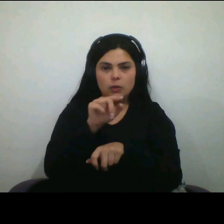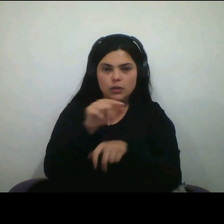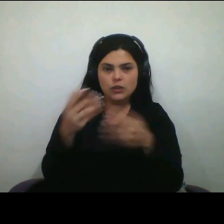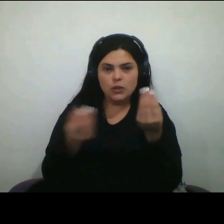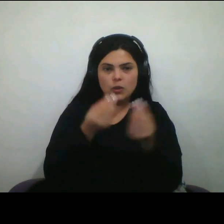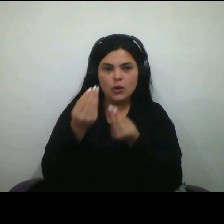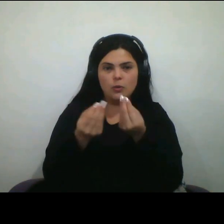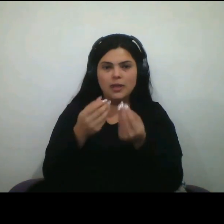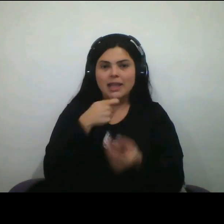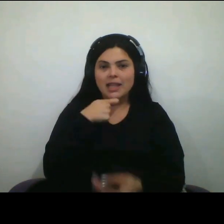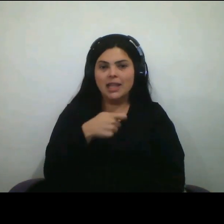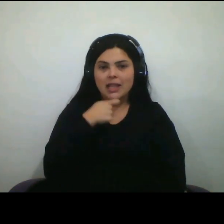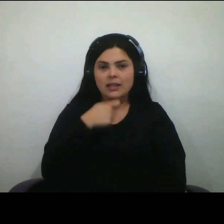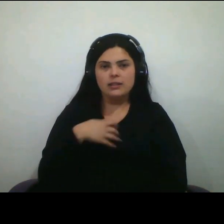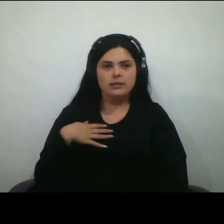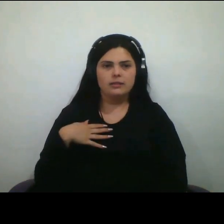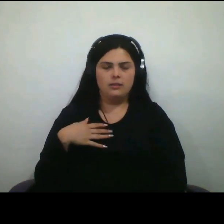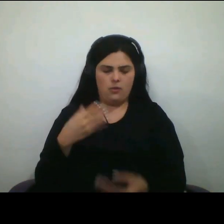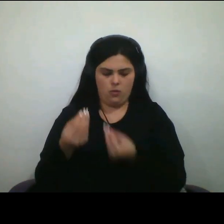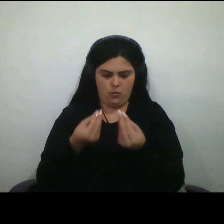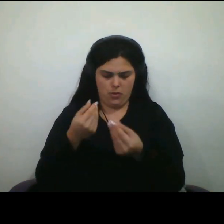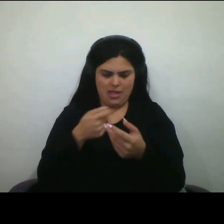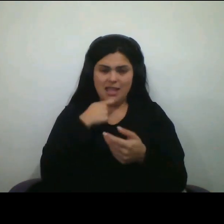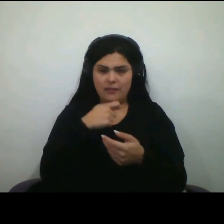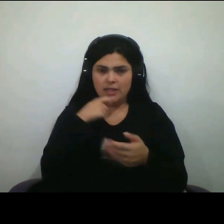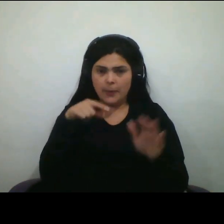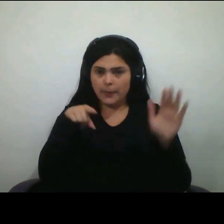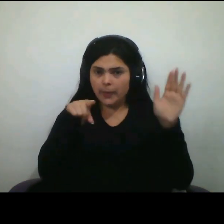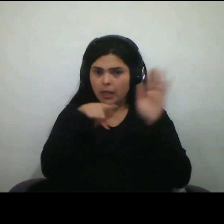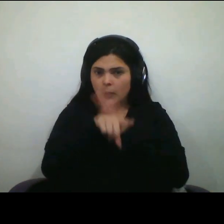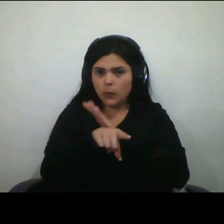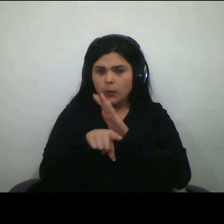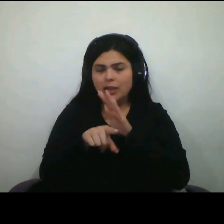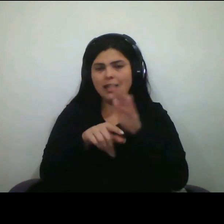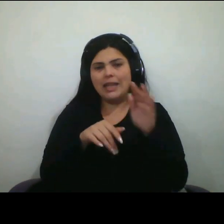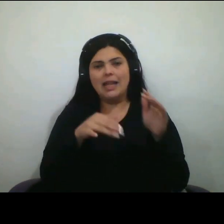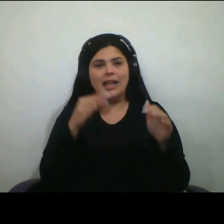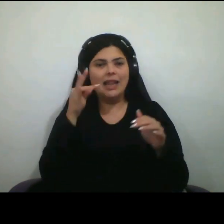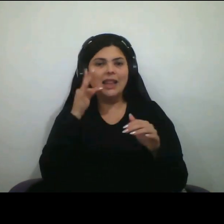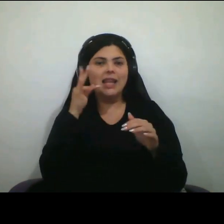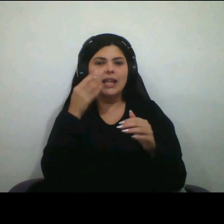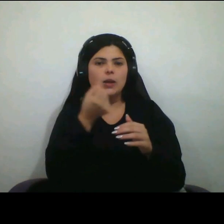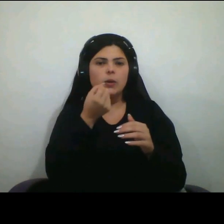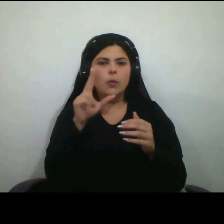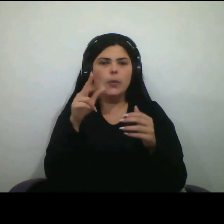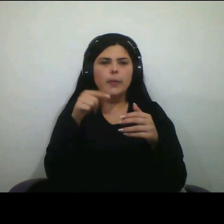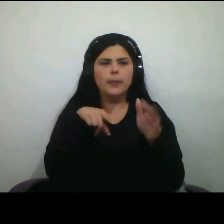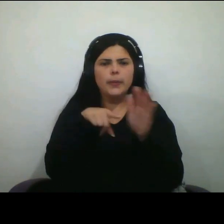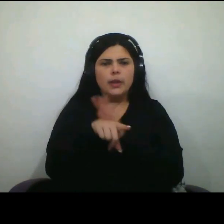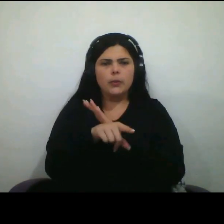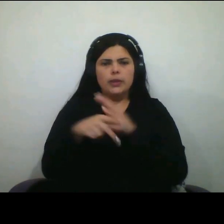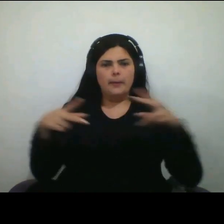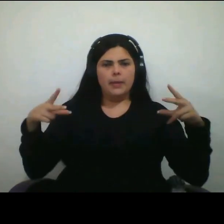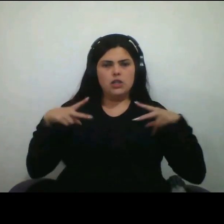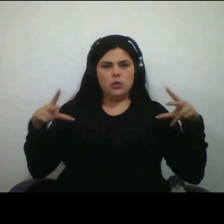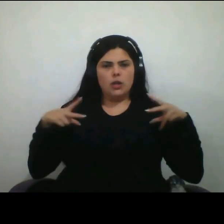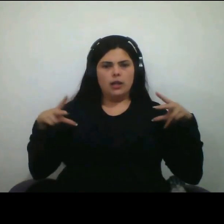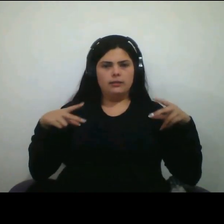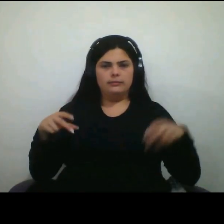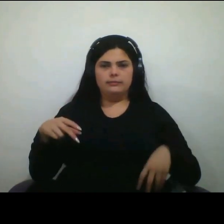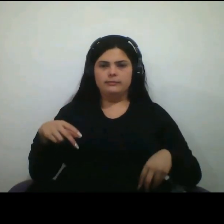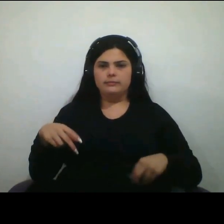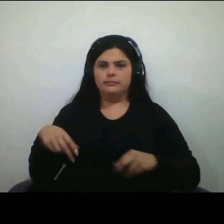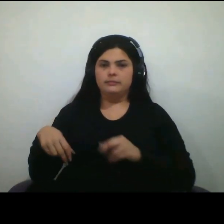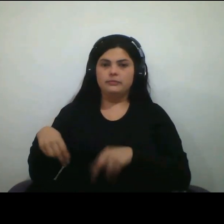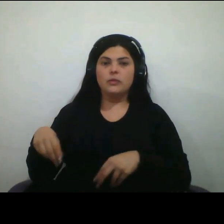foi a entrevista? Tá, mas como foi a entrevista, o quê? As perguntas técnicas ou perguntas mais do lado pessoal? E aí,